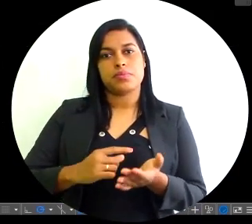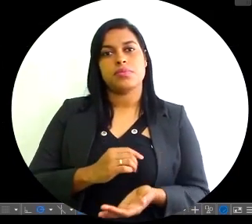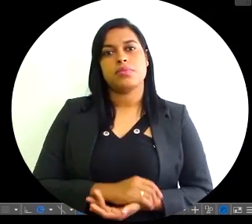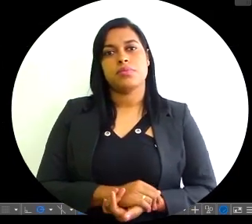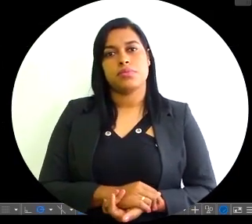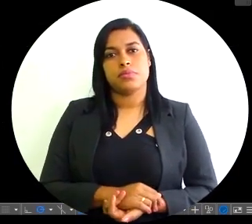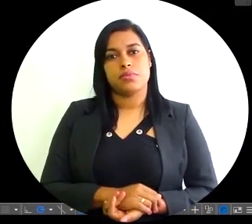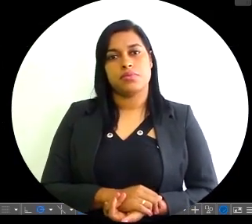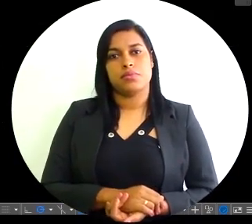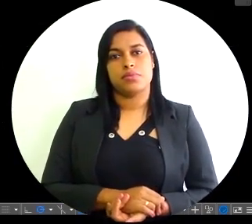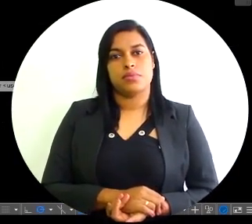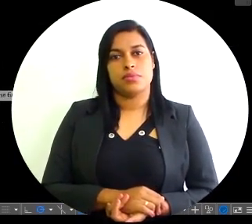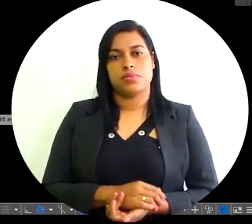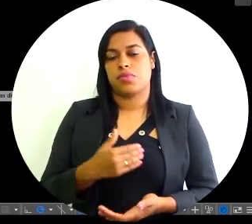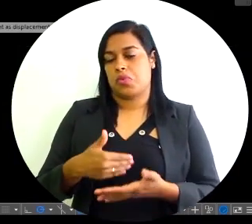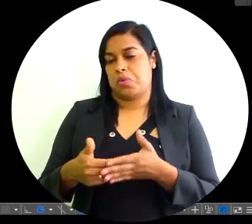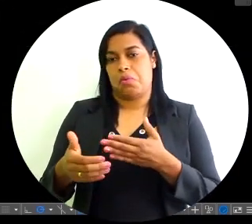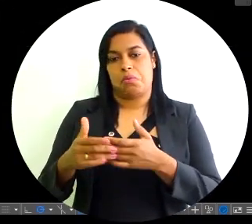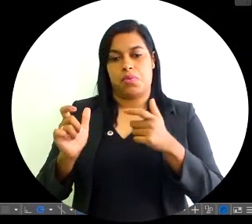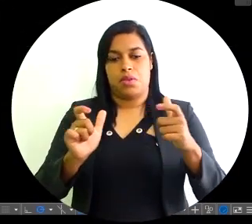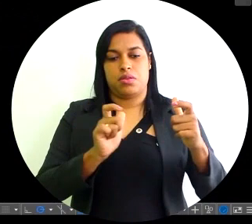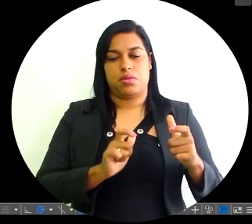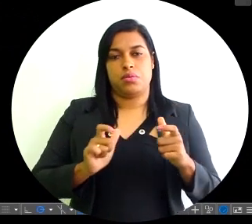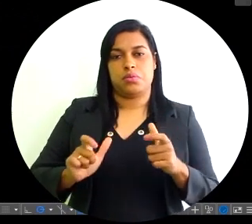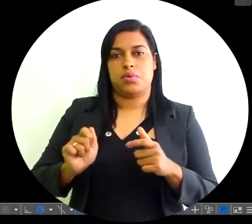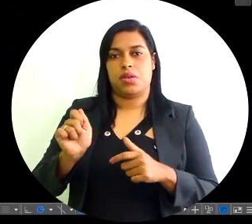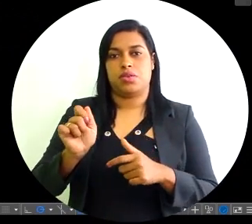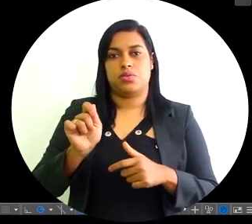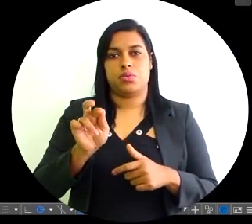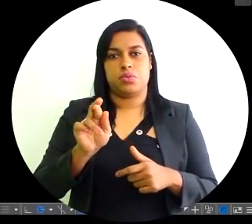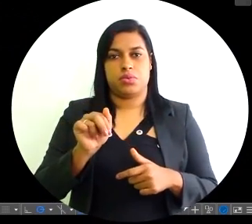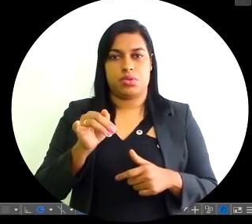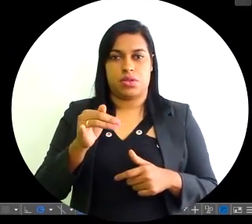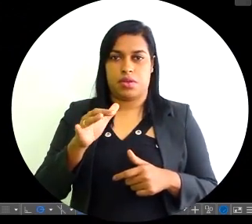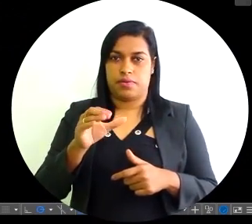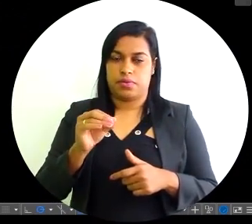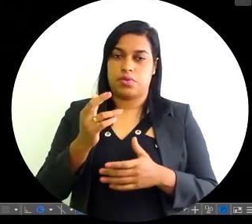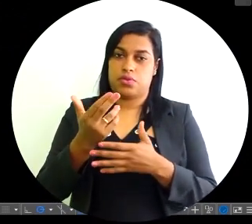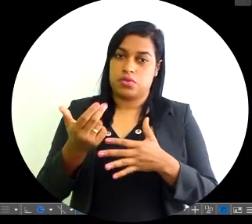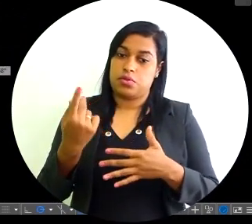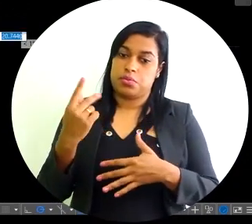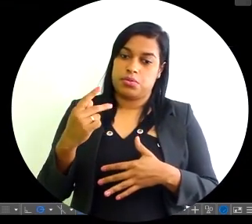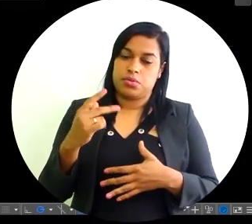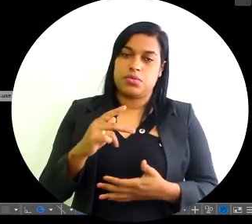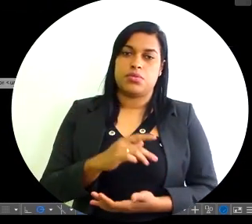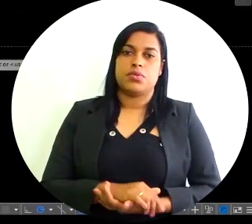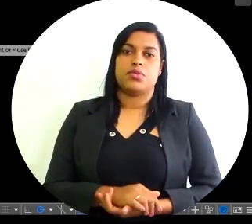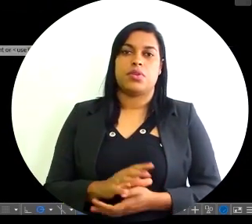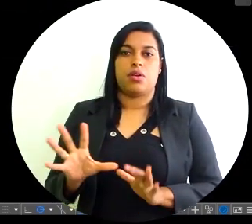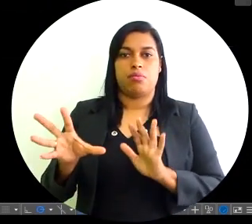Então, onde eu clicar, qualquer lugar que eu clicar da área gráfica, esse objeto vai ser